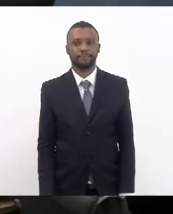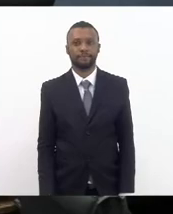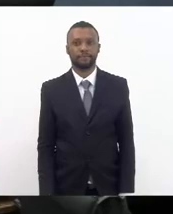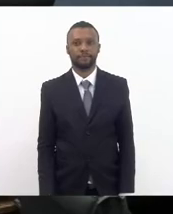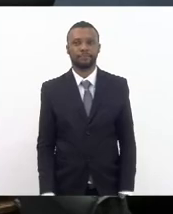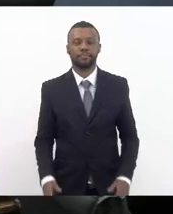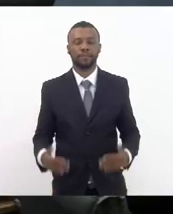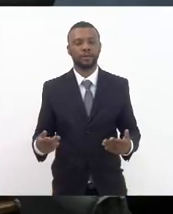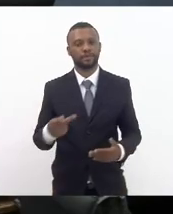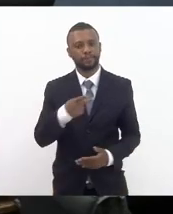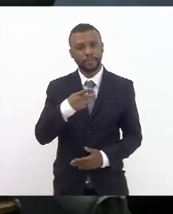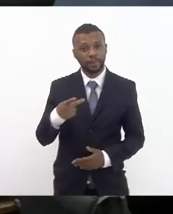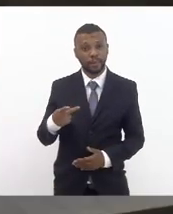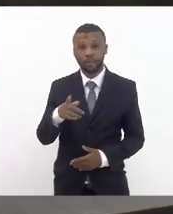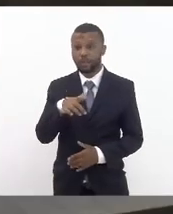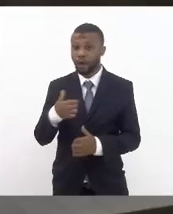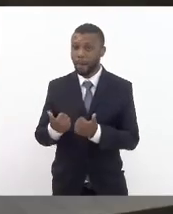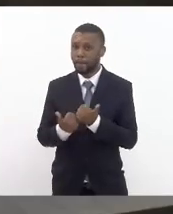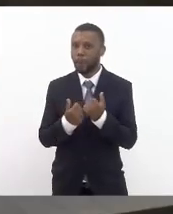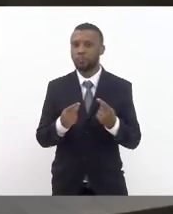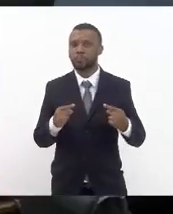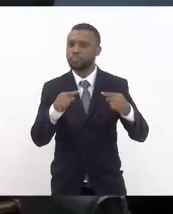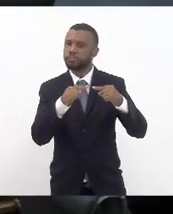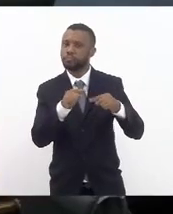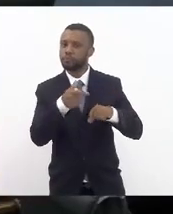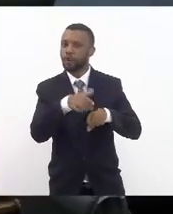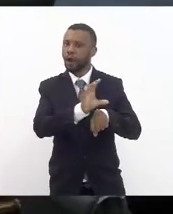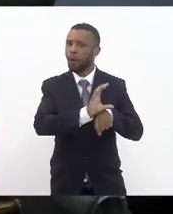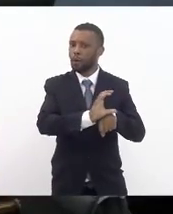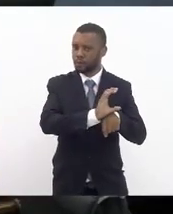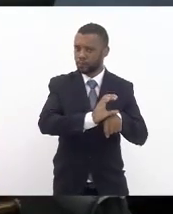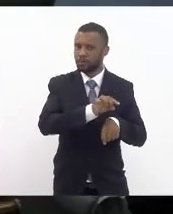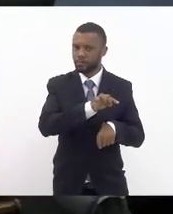Senhor presidente, o parecer pela constitucionalidade.